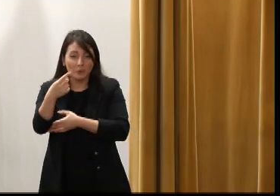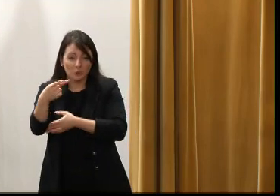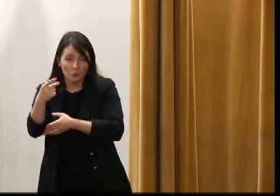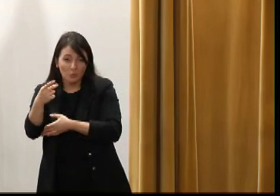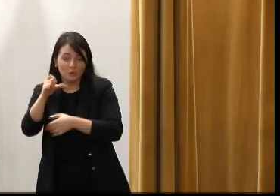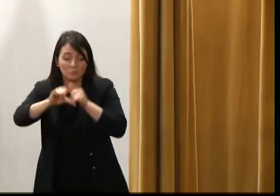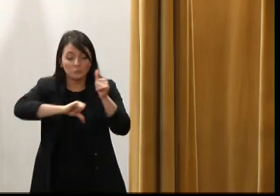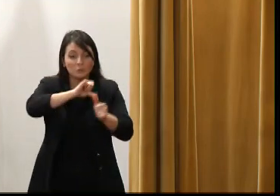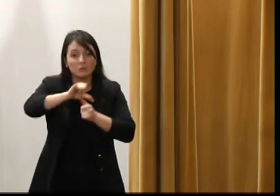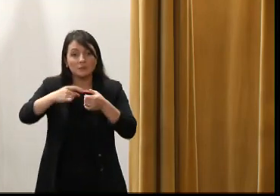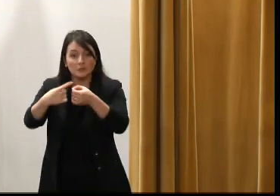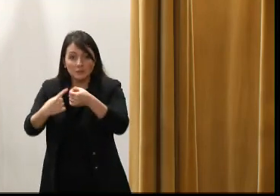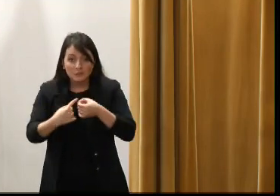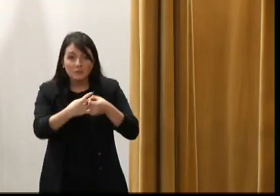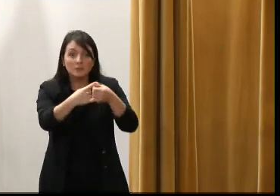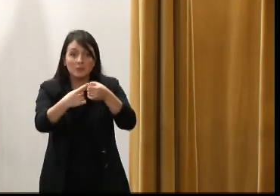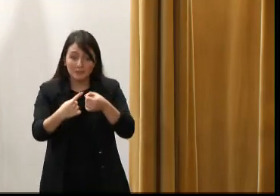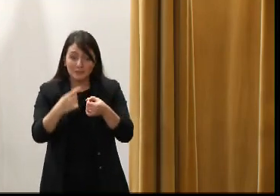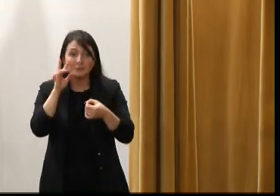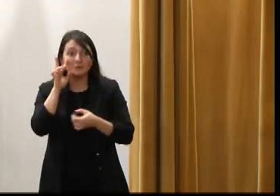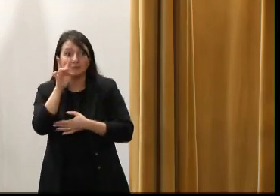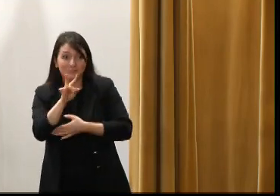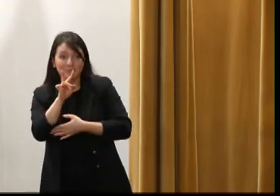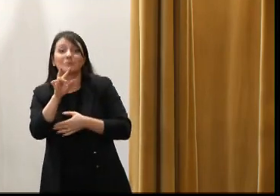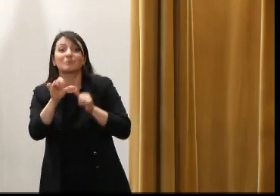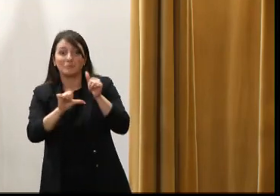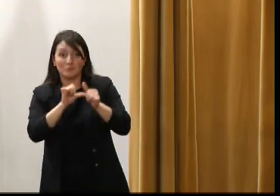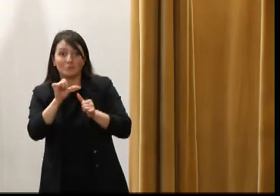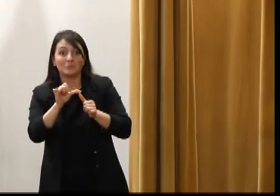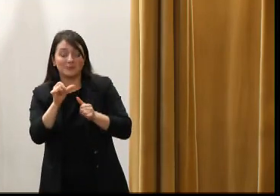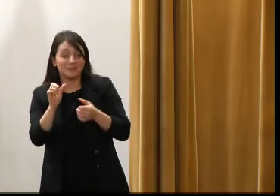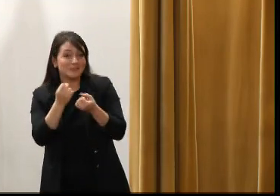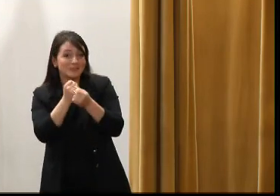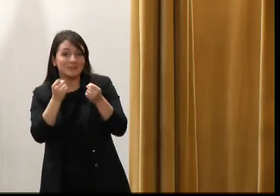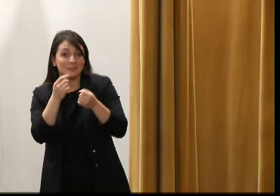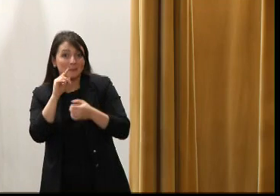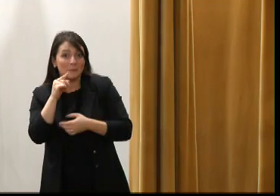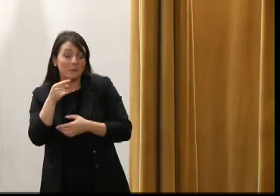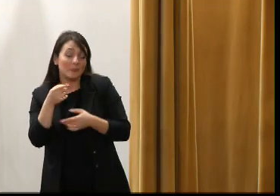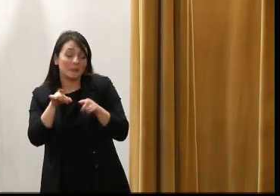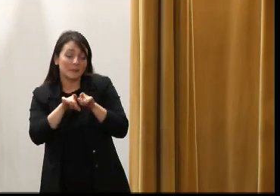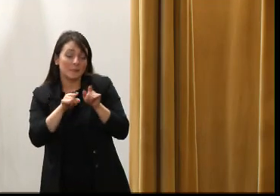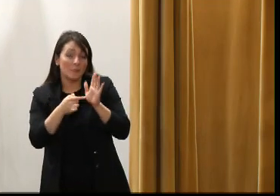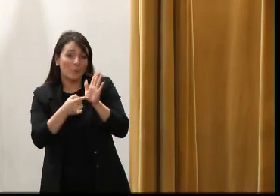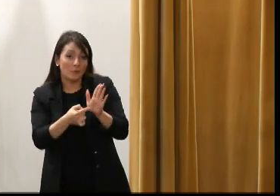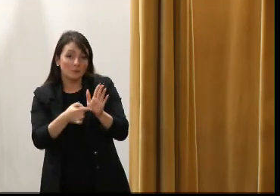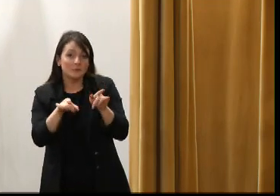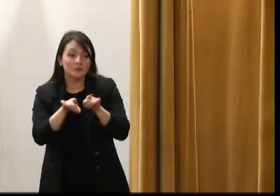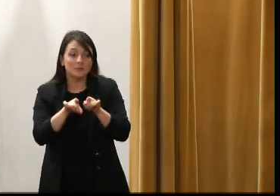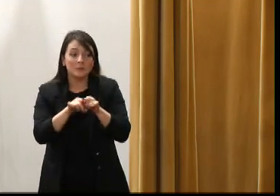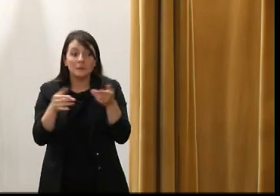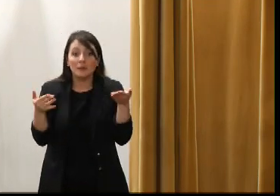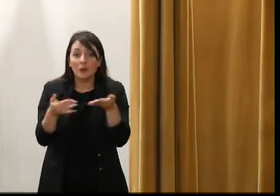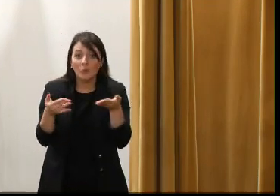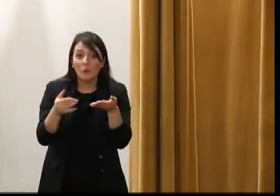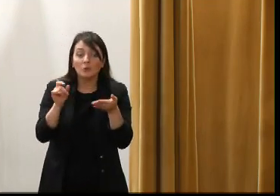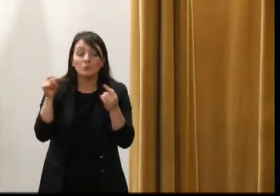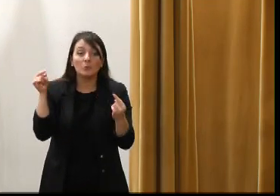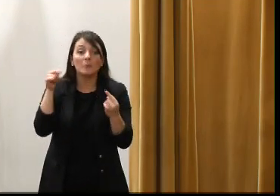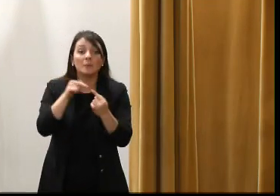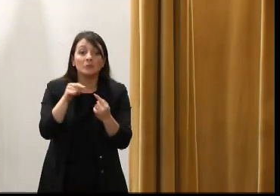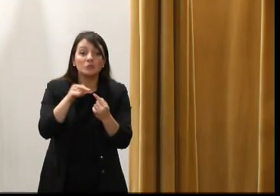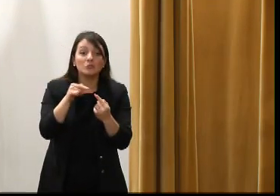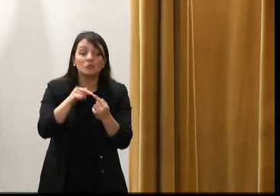são significativas e um novo momento se apresenta. Esta conferência tem, portanto, o objetivo